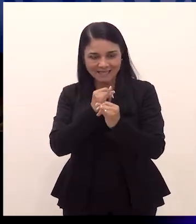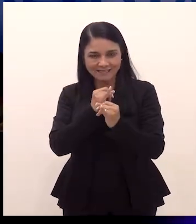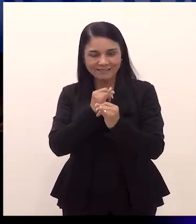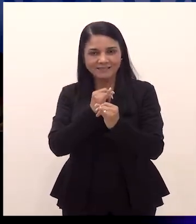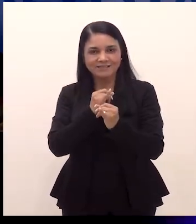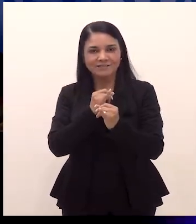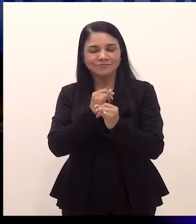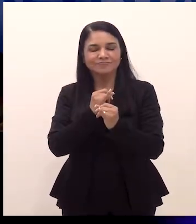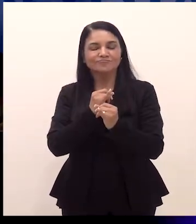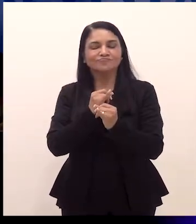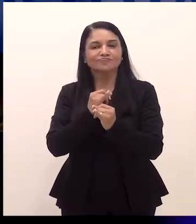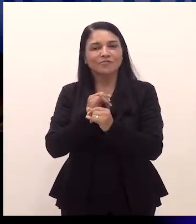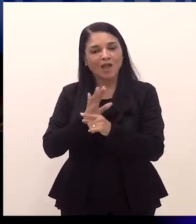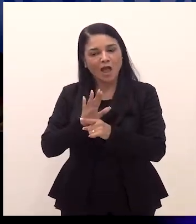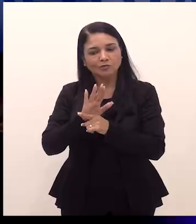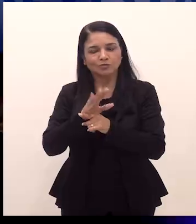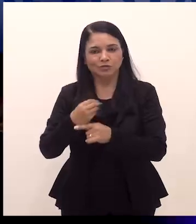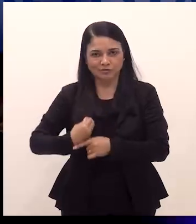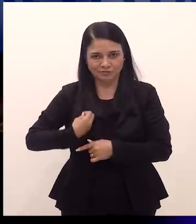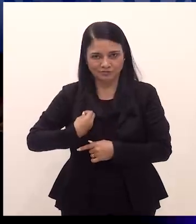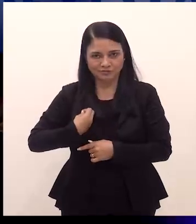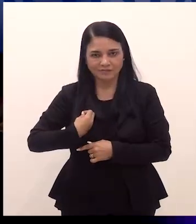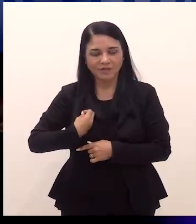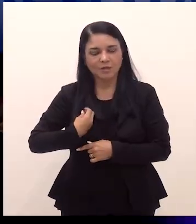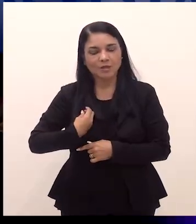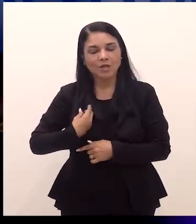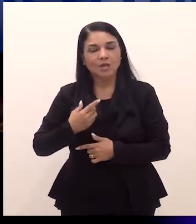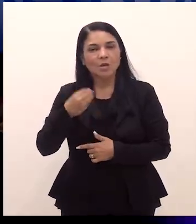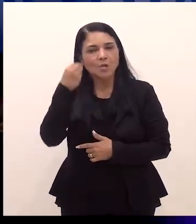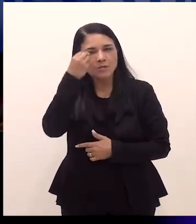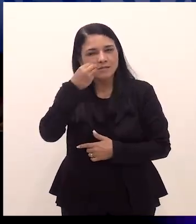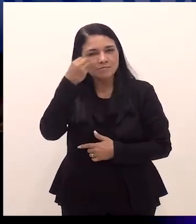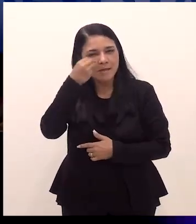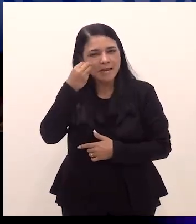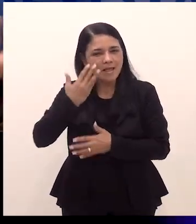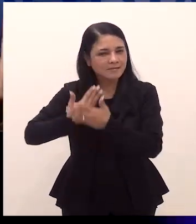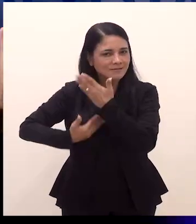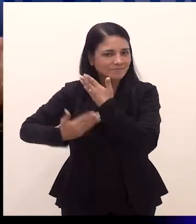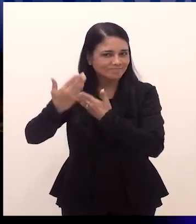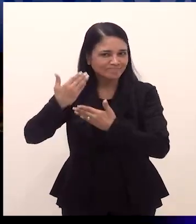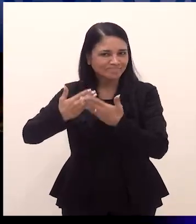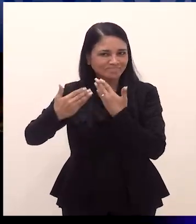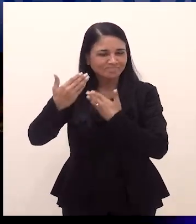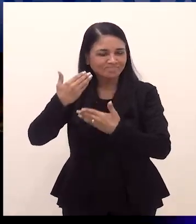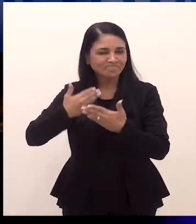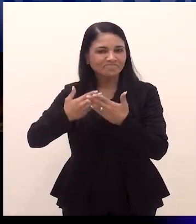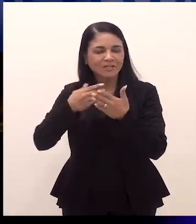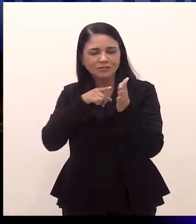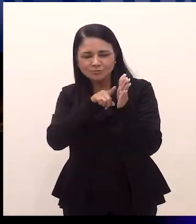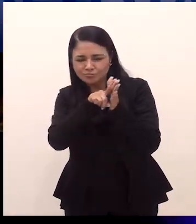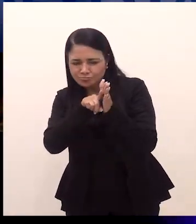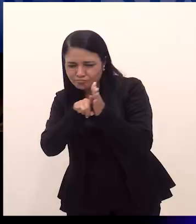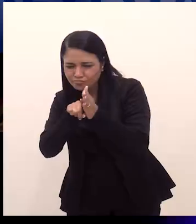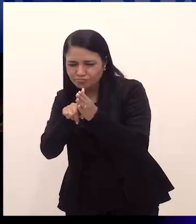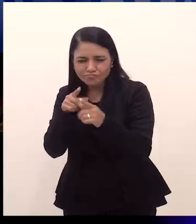internet guiando as nossas vidas, né? Então eu acho que eu tenho ainda uma experiência dessa coisa de ter